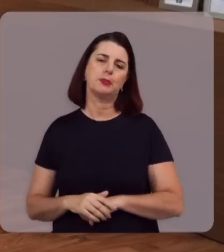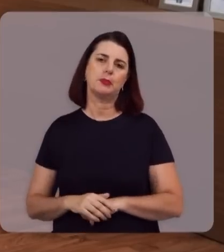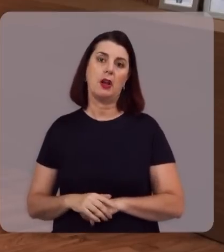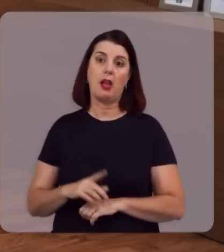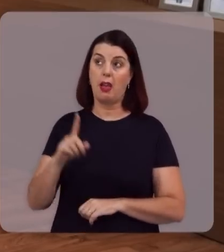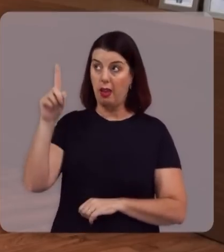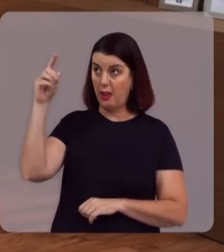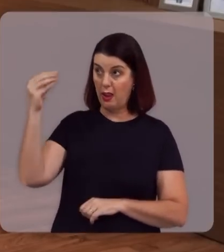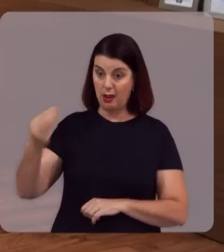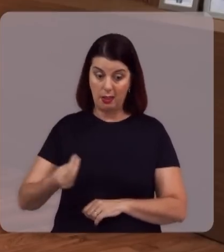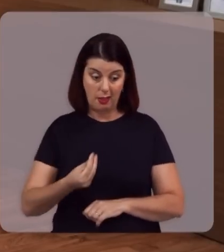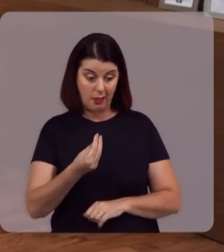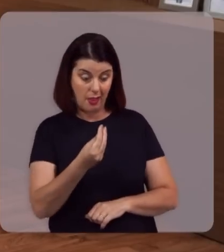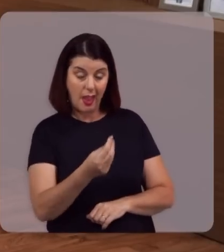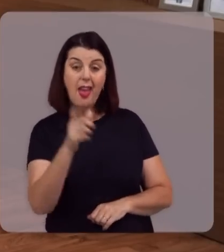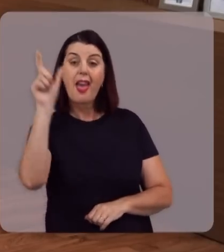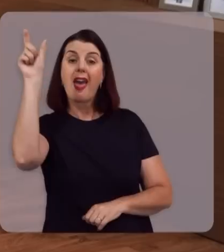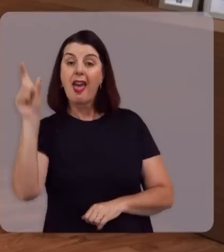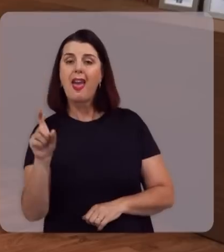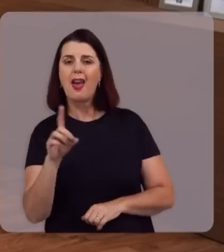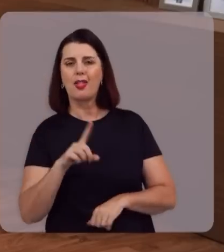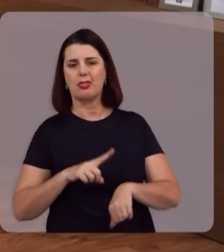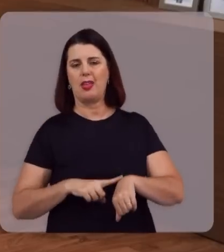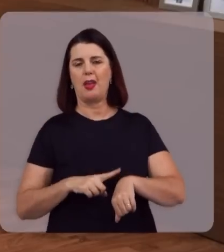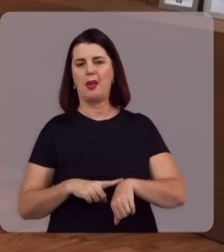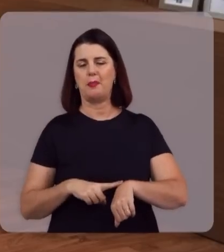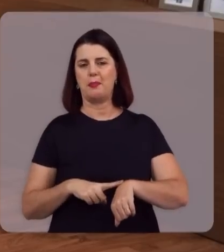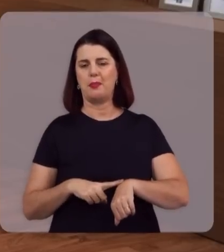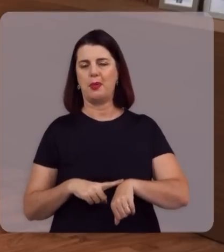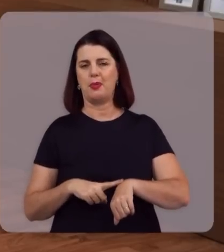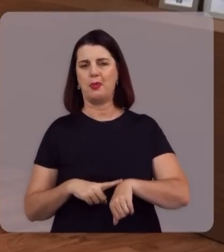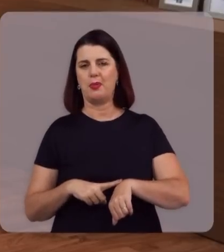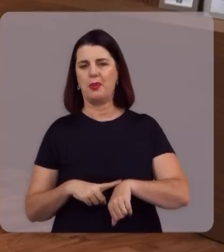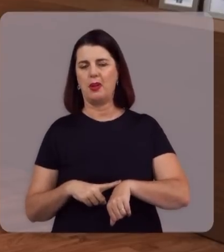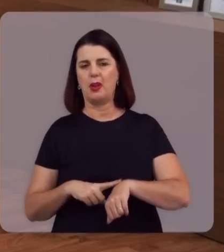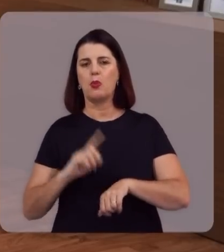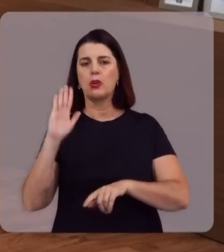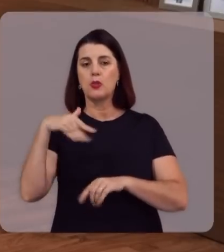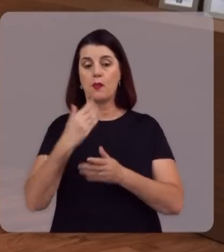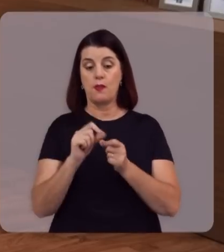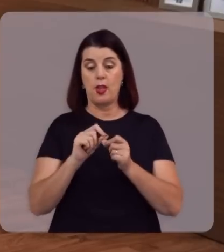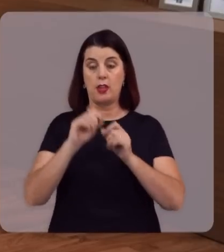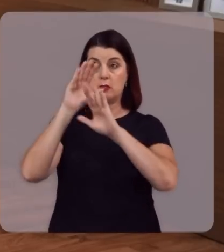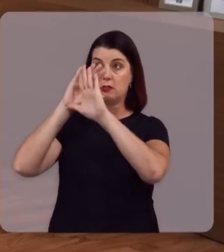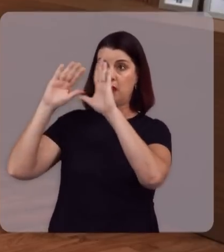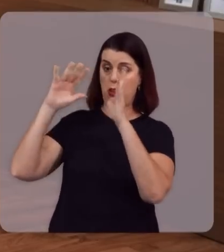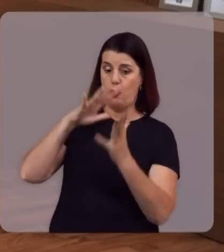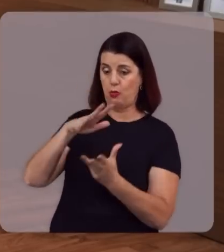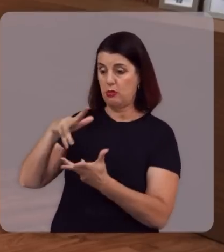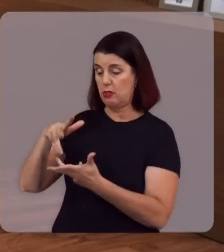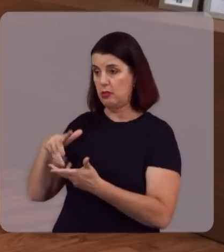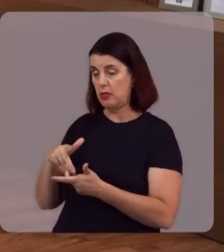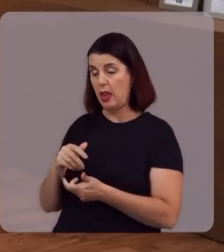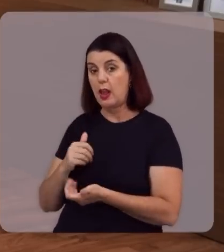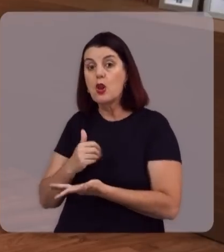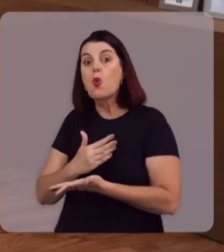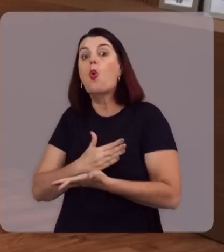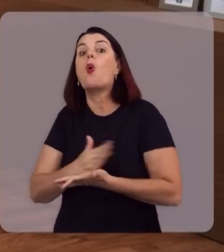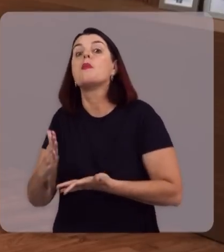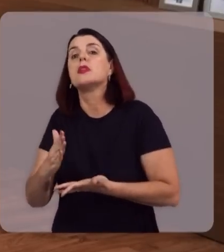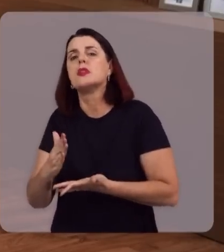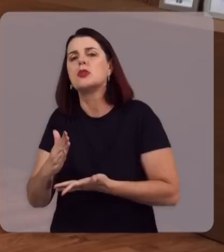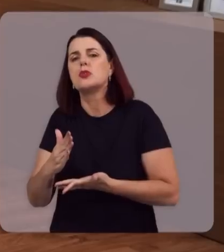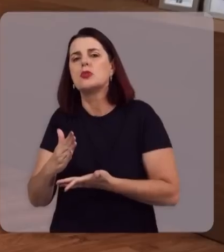Ele dá o pontapé inicial no tempo quando criou os céus e a terra. O agente